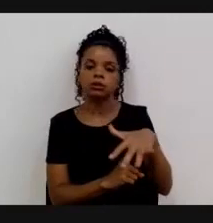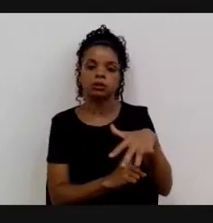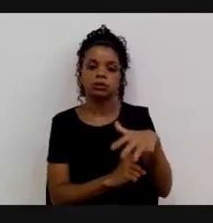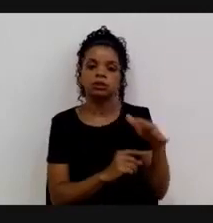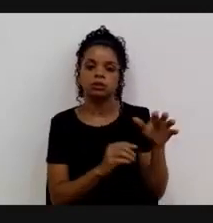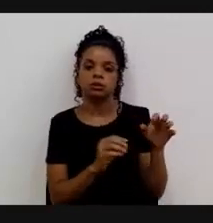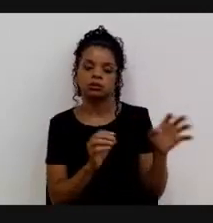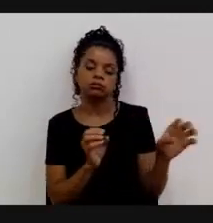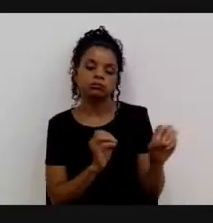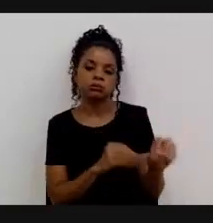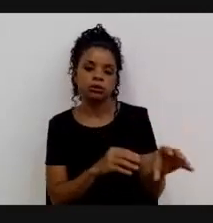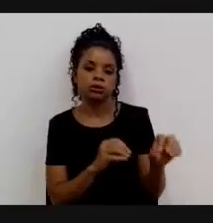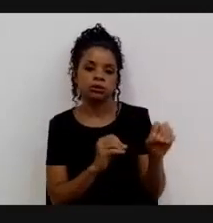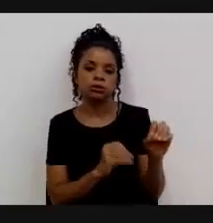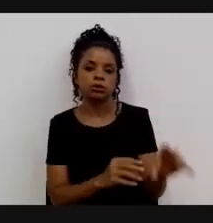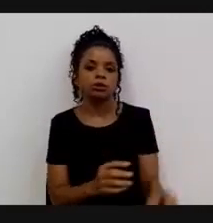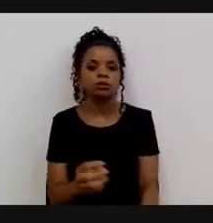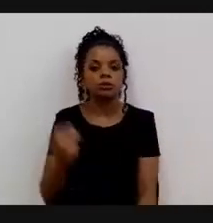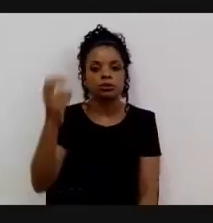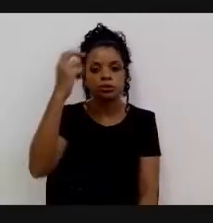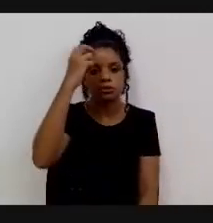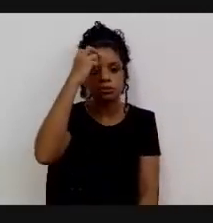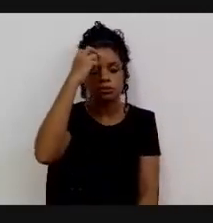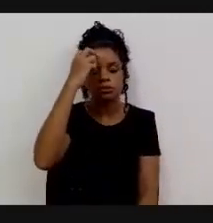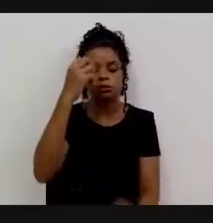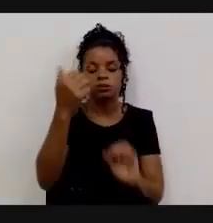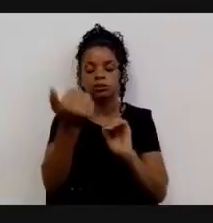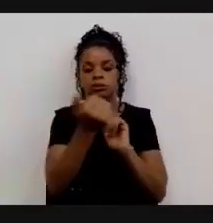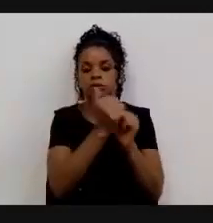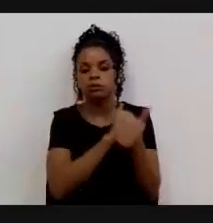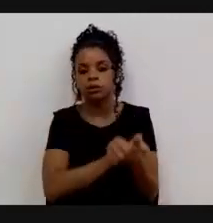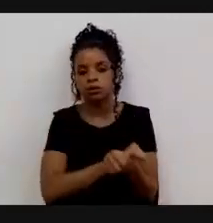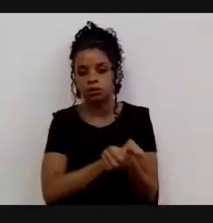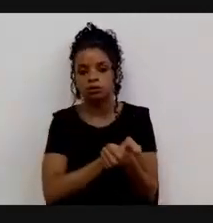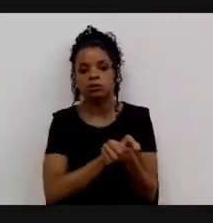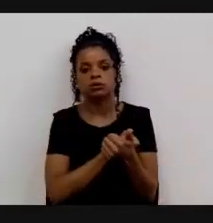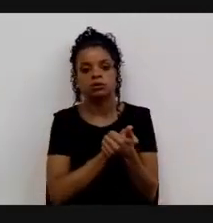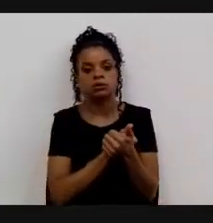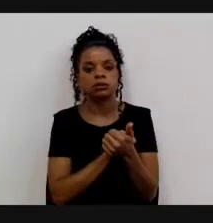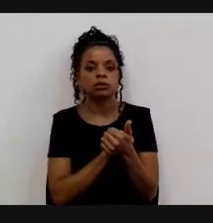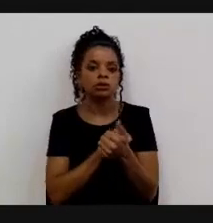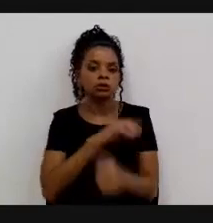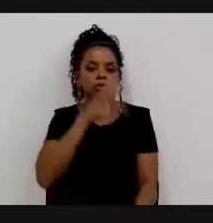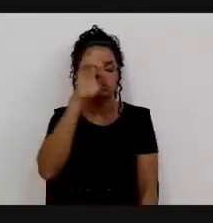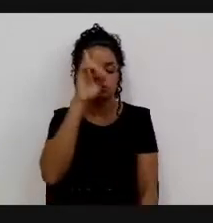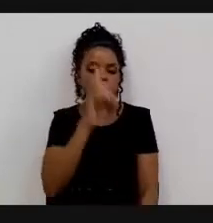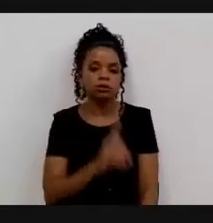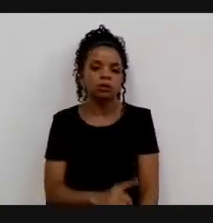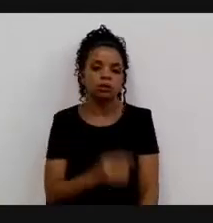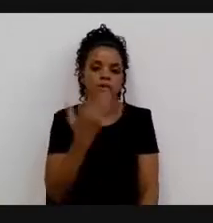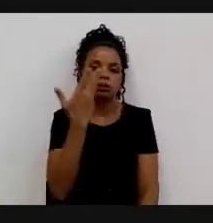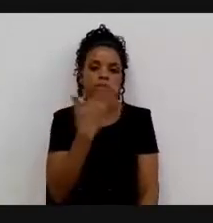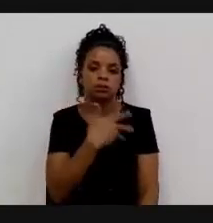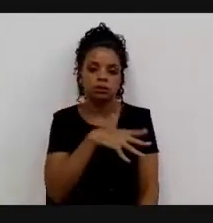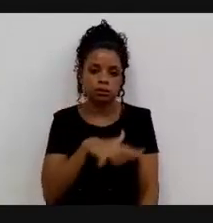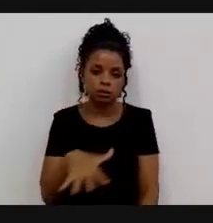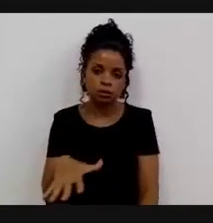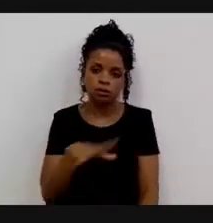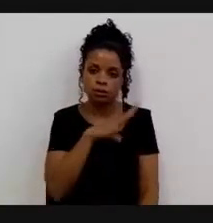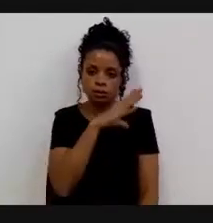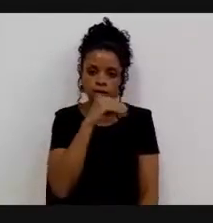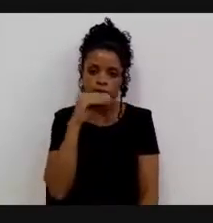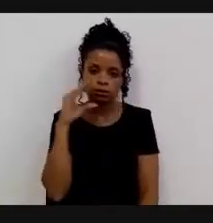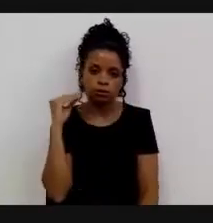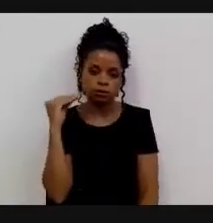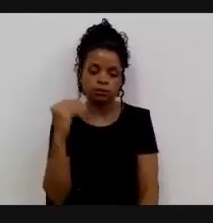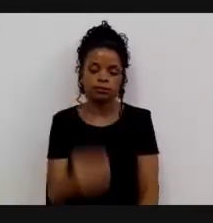educação, cultura, esporte e direito do consumidor e os direitos da infância e da adolescente.